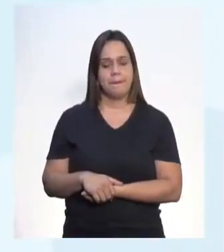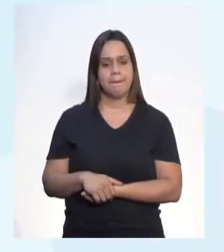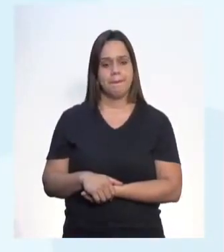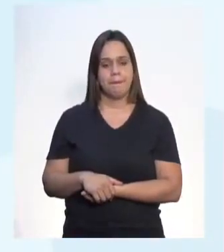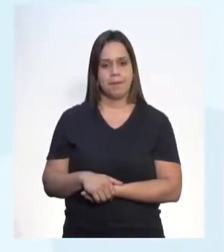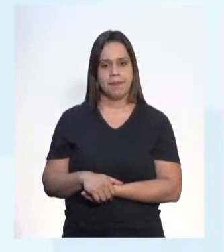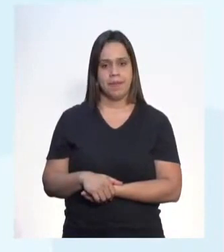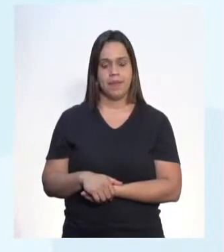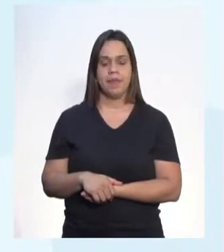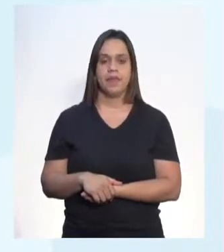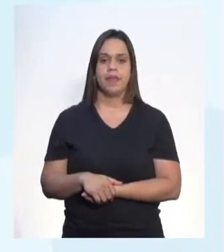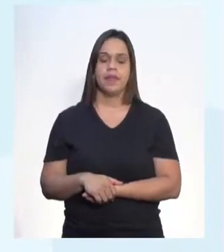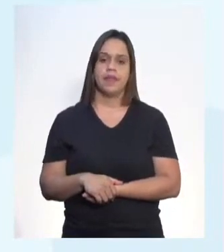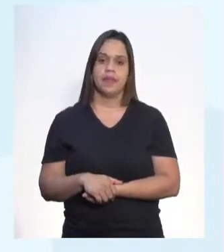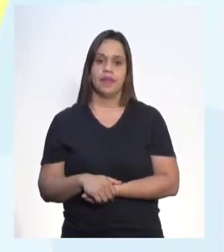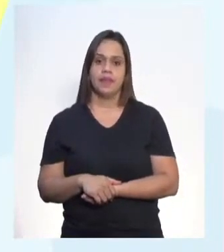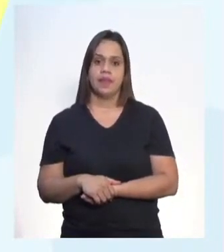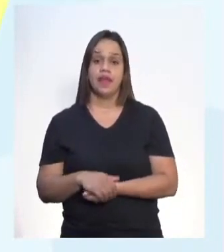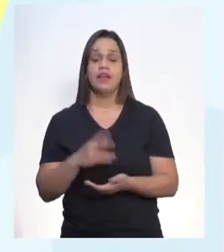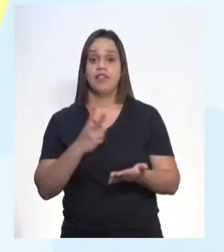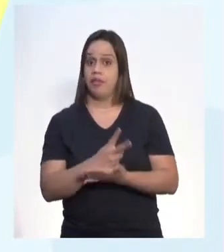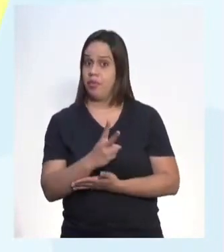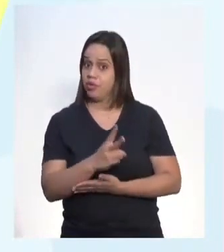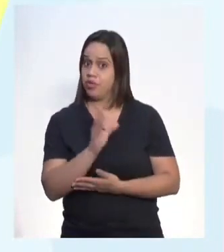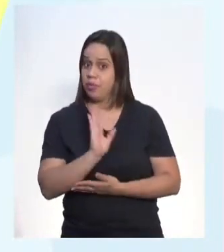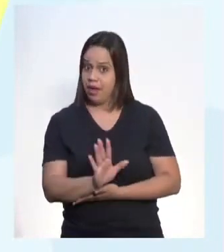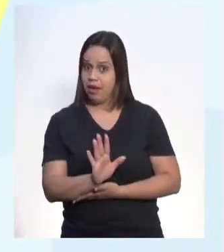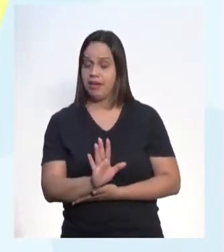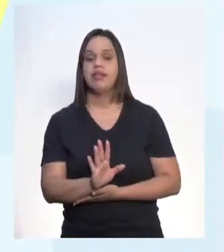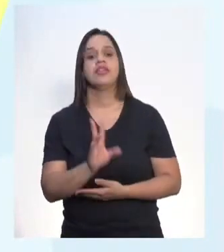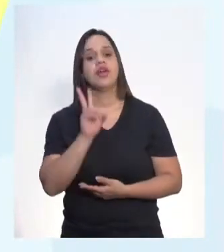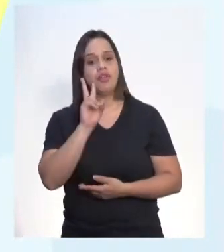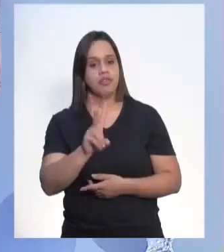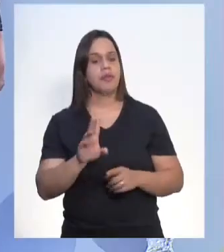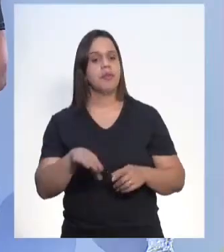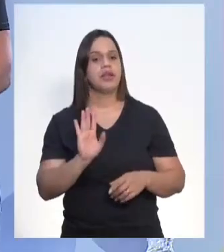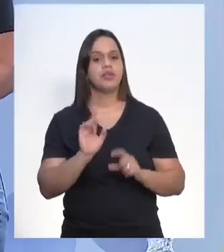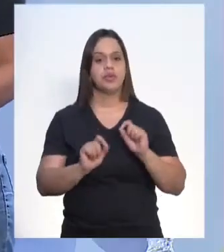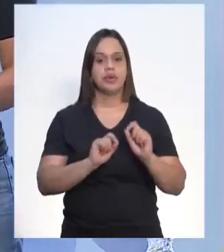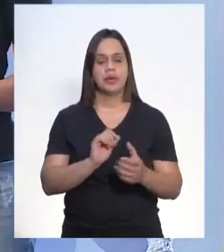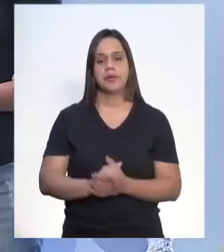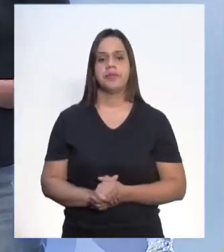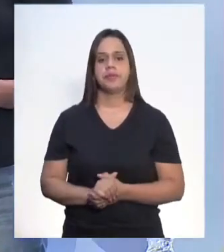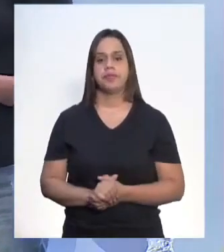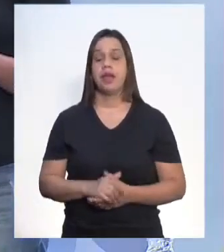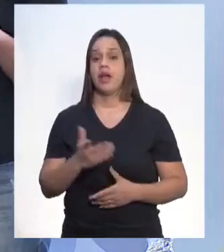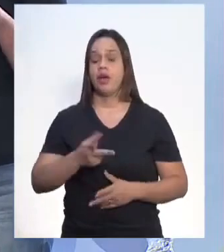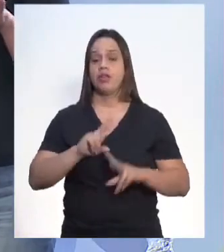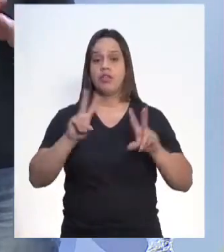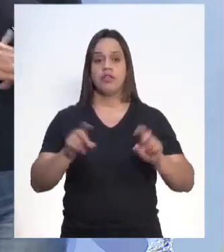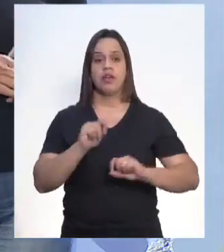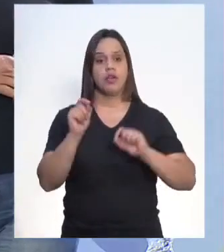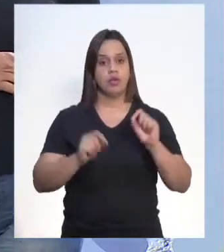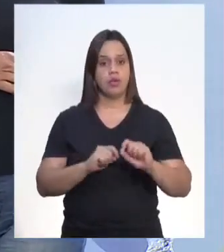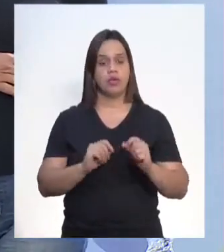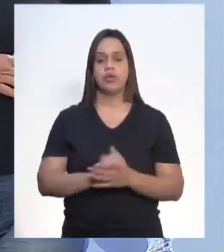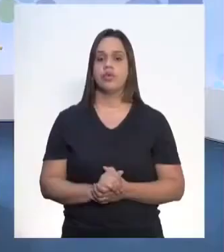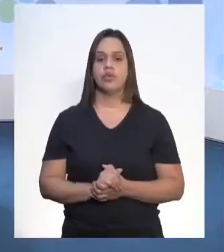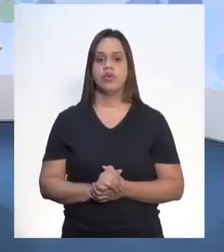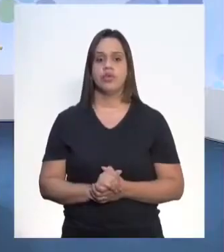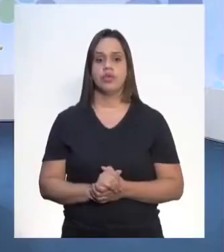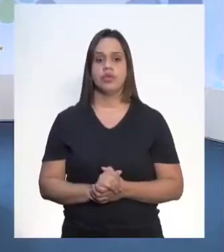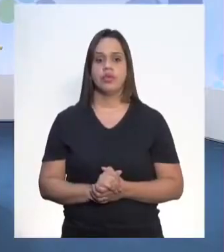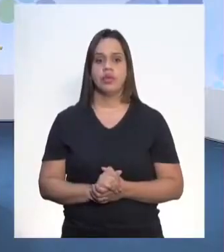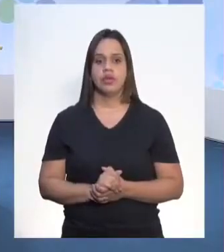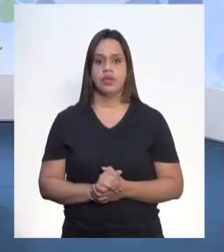Ok? Vamos continuar mais um pouquinho? Agora, nós vamos falar um pouco de triângulo,